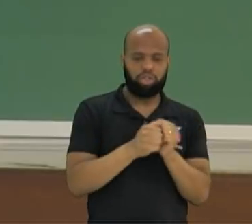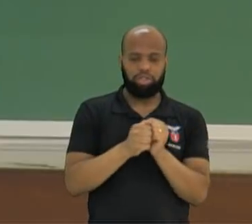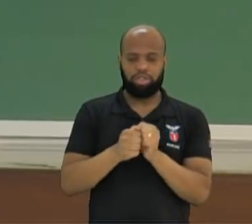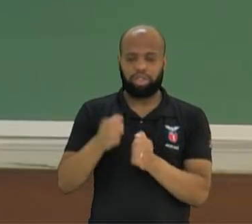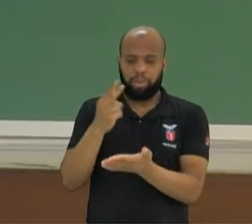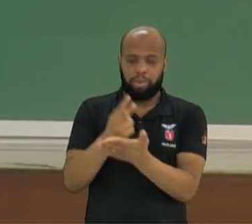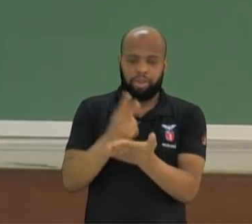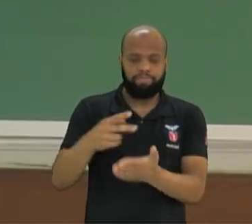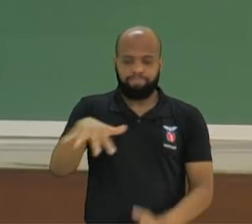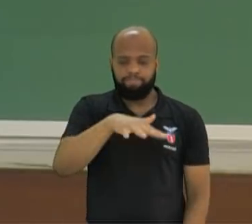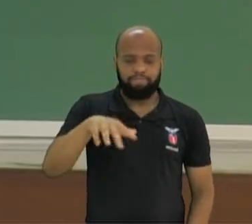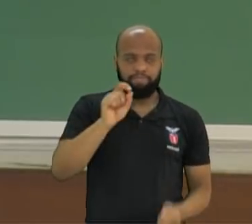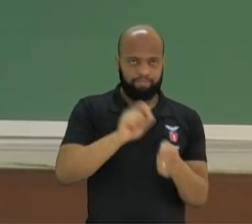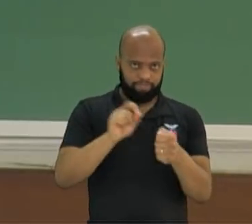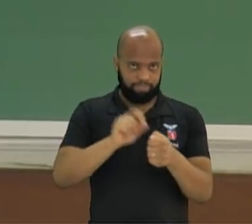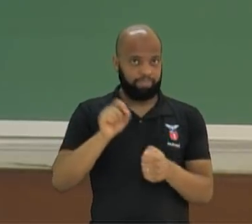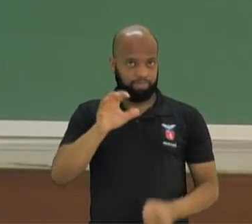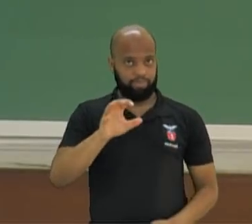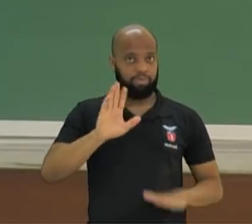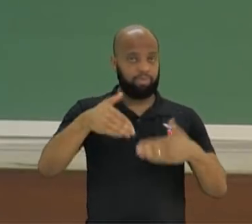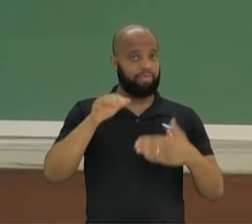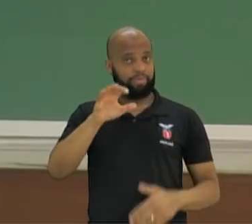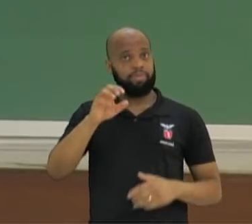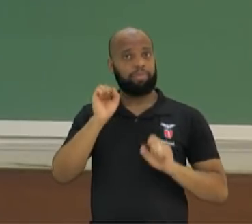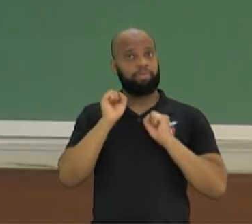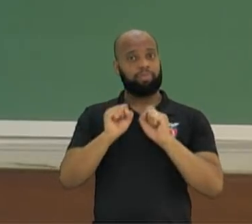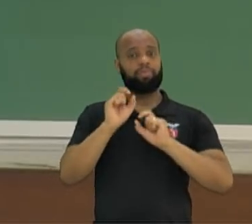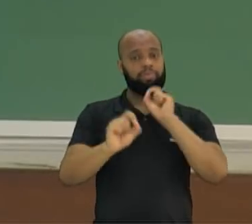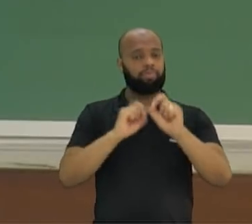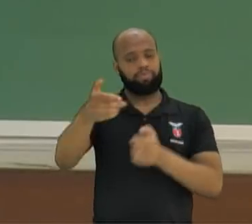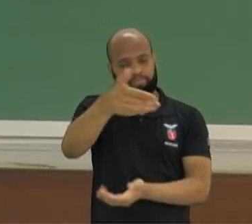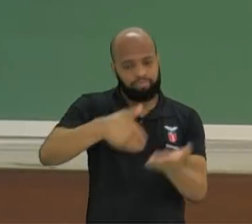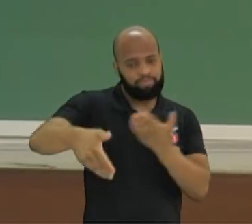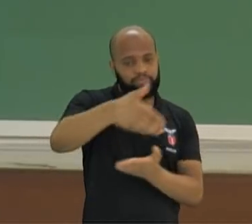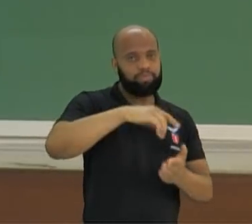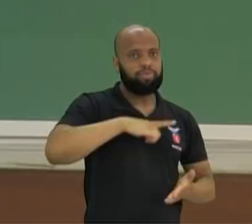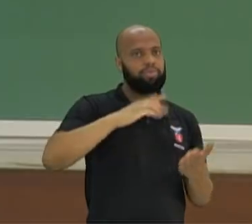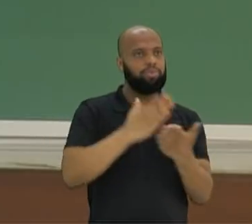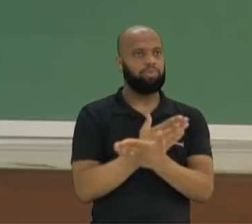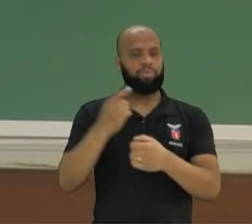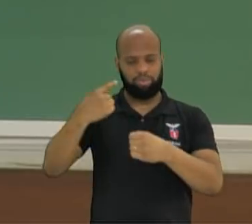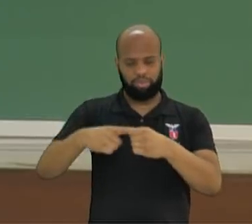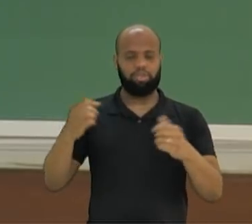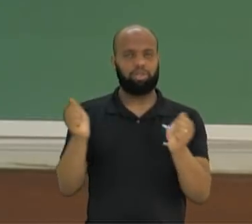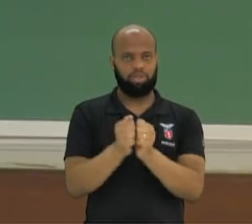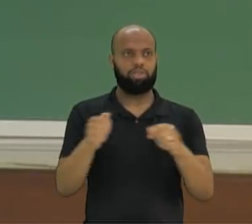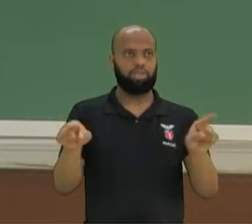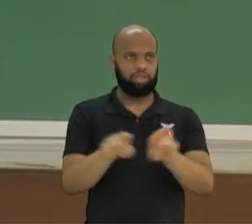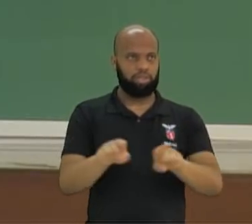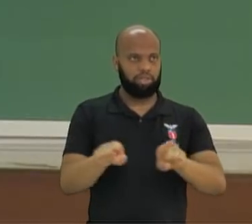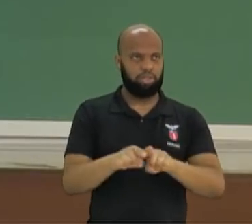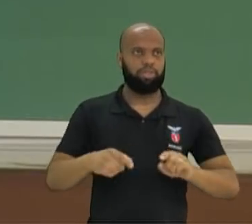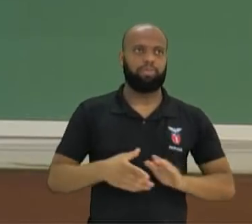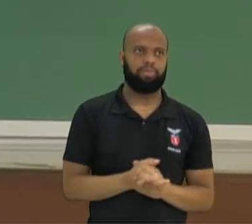numa mesma área. Repito, um parque industrial pode envolver até algumas cidades.